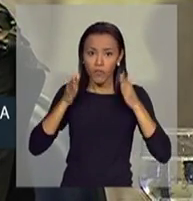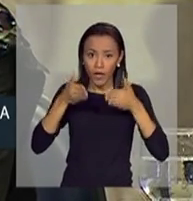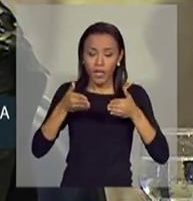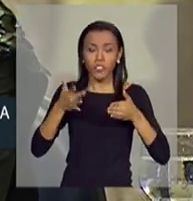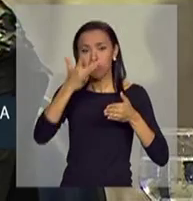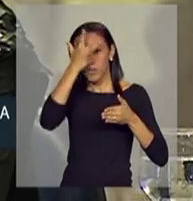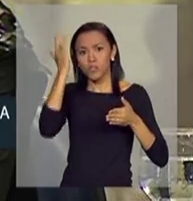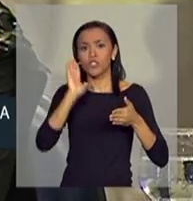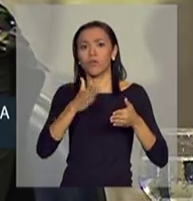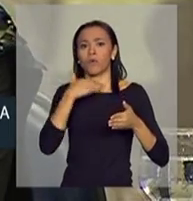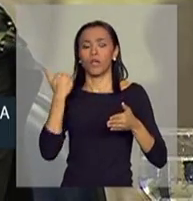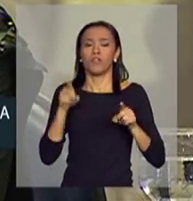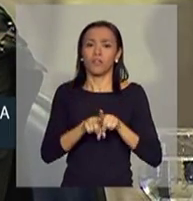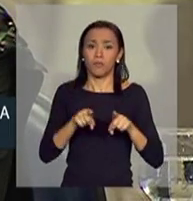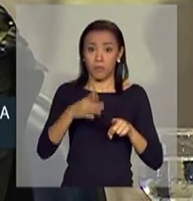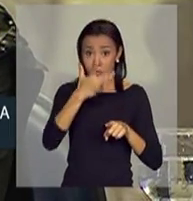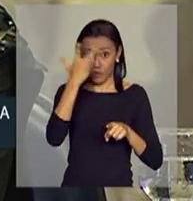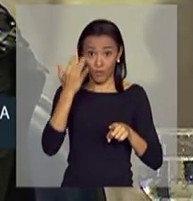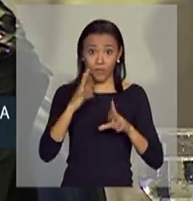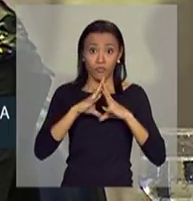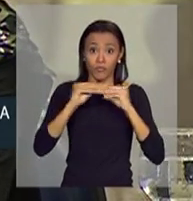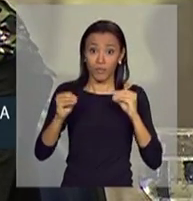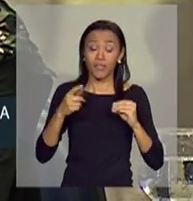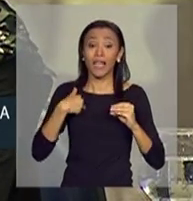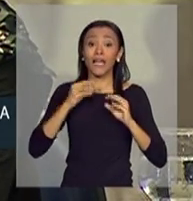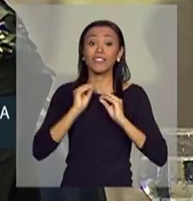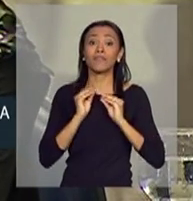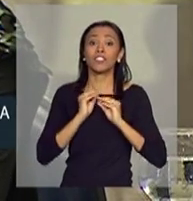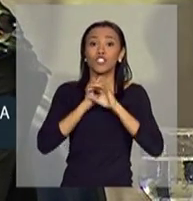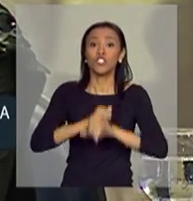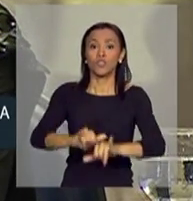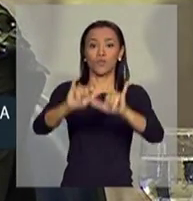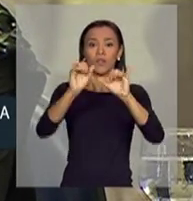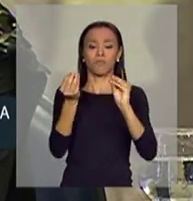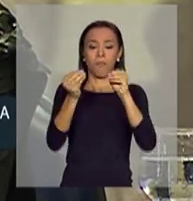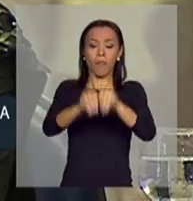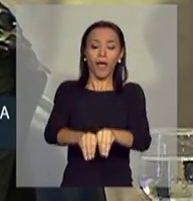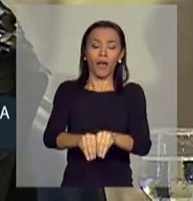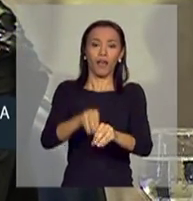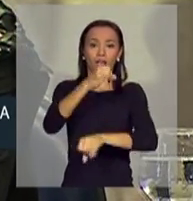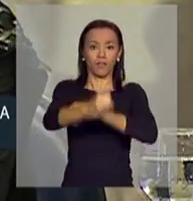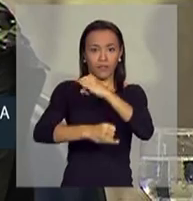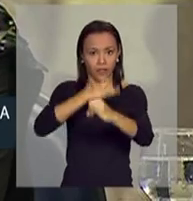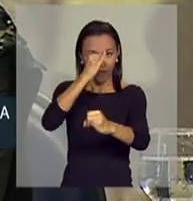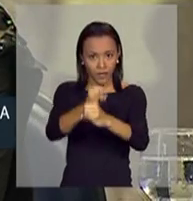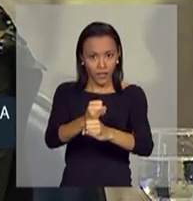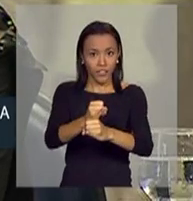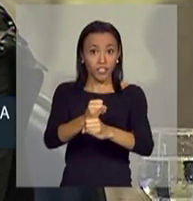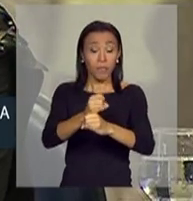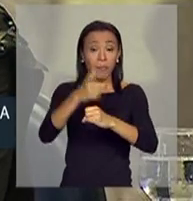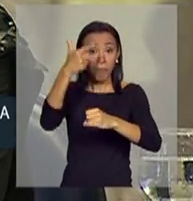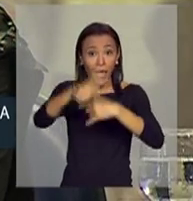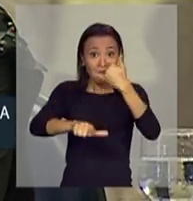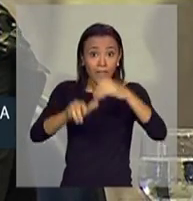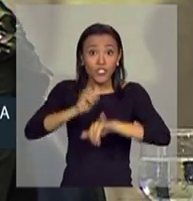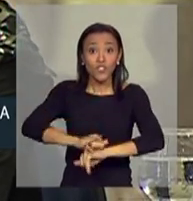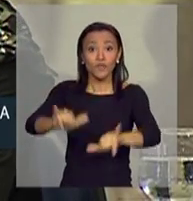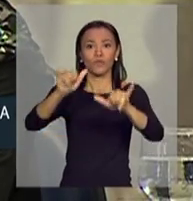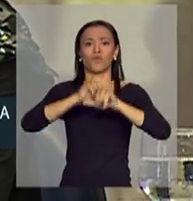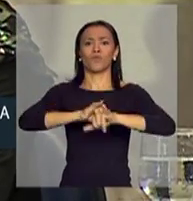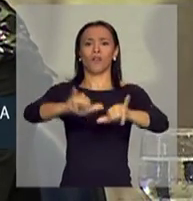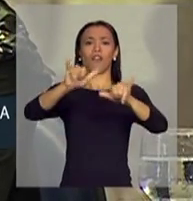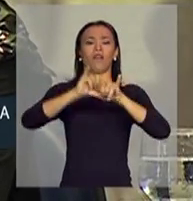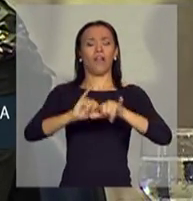Humanos, está lançando aí um site com a atualização possível. E nós temos que trabalhar com esse material. Nós temos